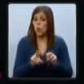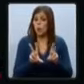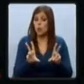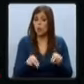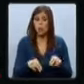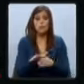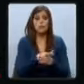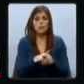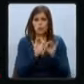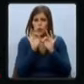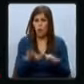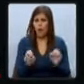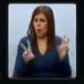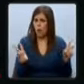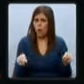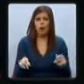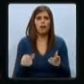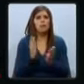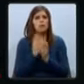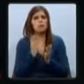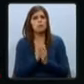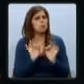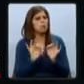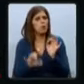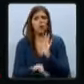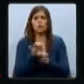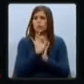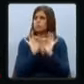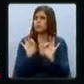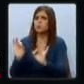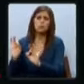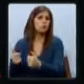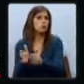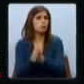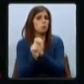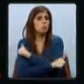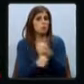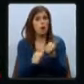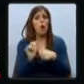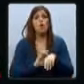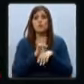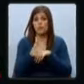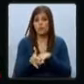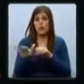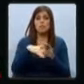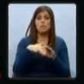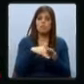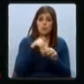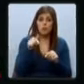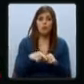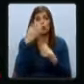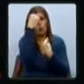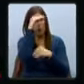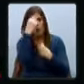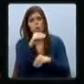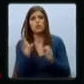registro desta natureza ou coisa semelhante, é uma escola que foi intervencionada, boas condições físicas até. Os profissionais que envolvem, os educadores, a própria comunidade educativa,